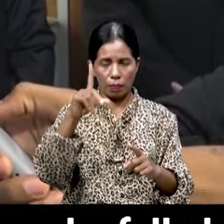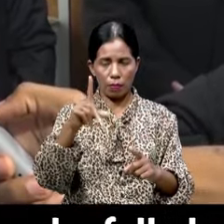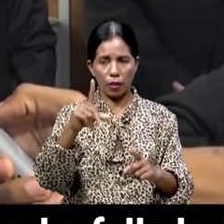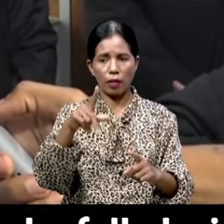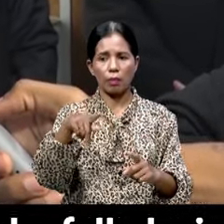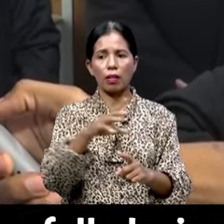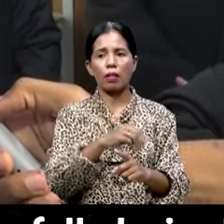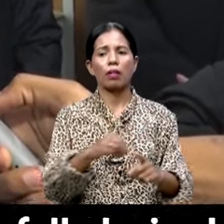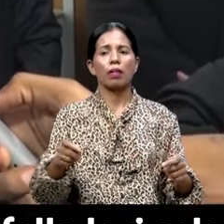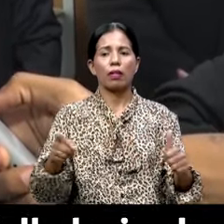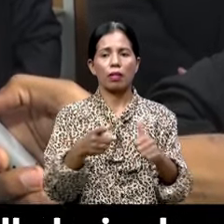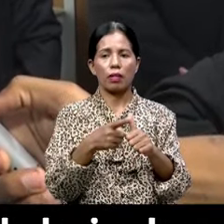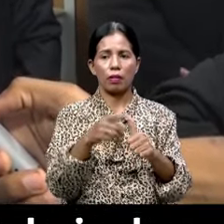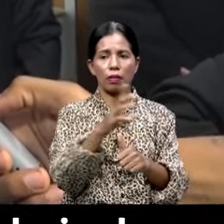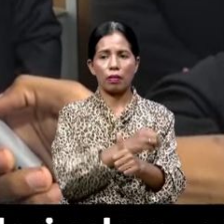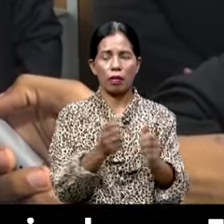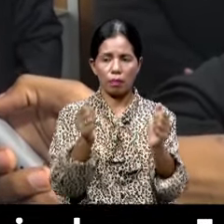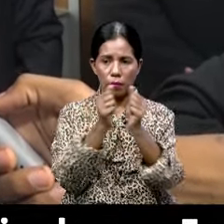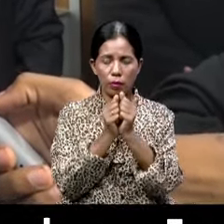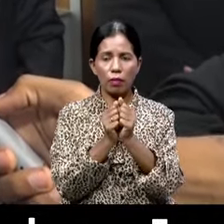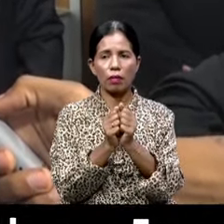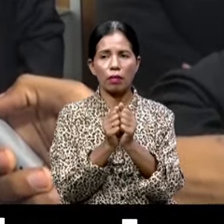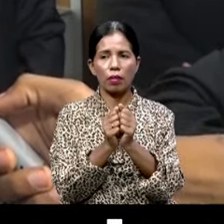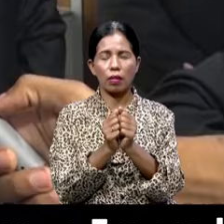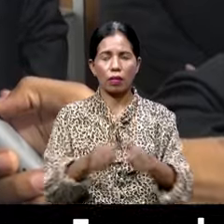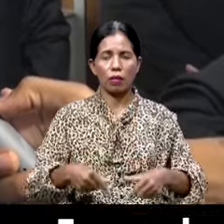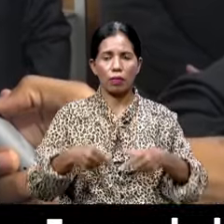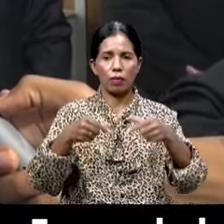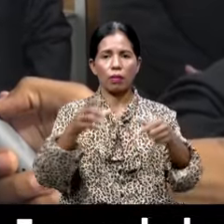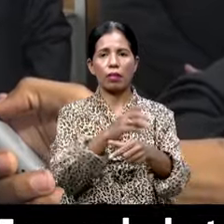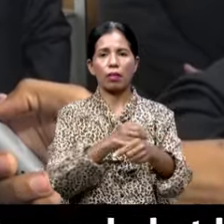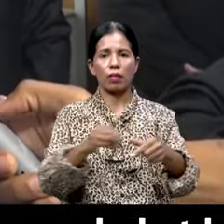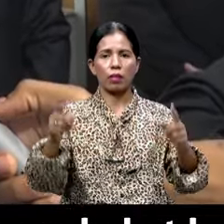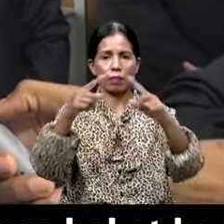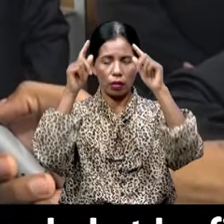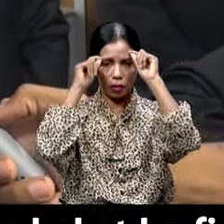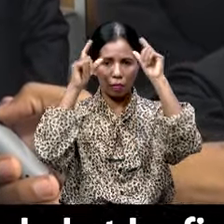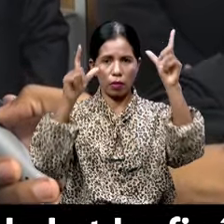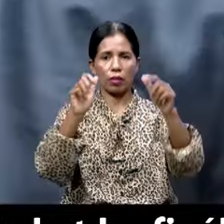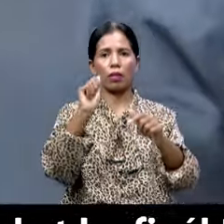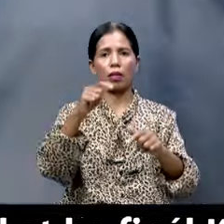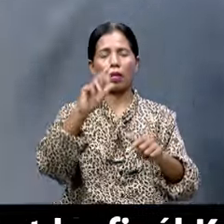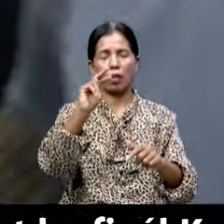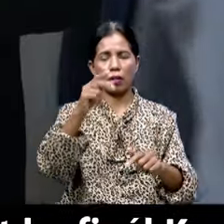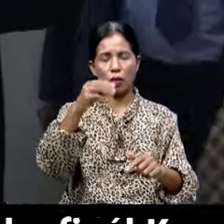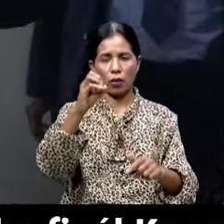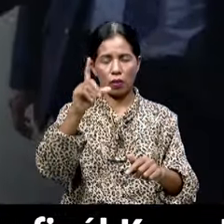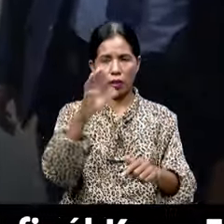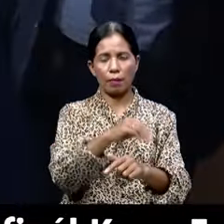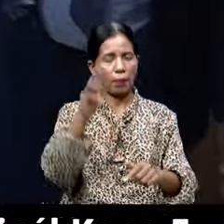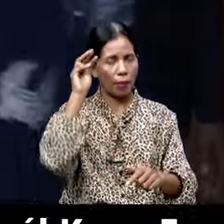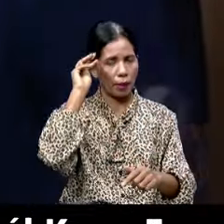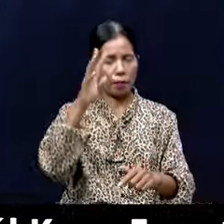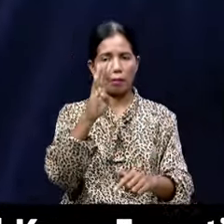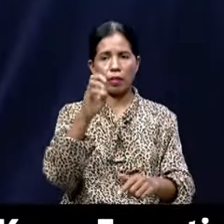e em particular, obviamente, no interesse mútuo de Timor-Leste e Angola. Ministro do Negócio Estrangeiro na Cooperação,